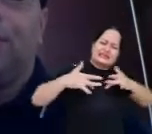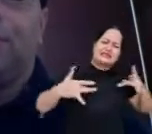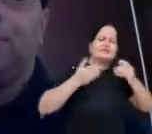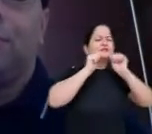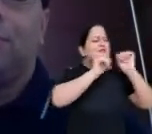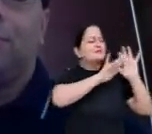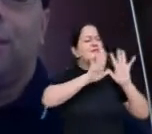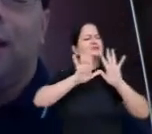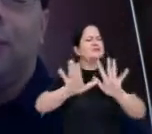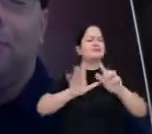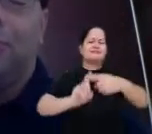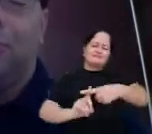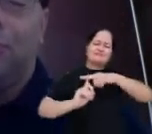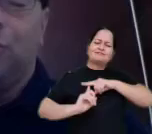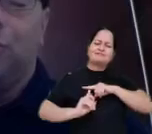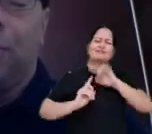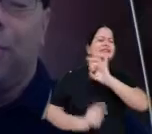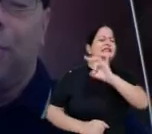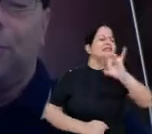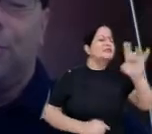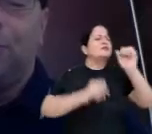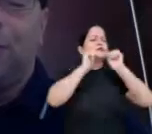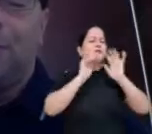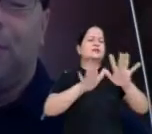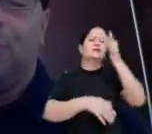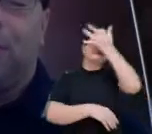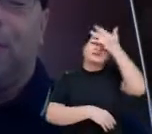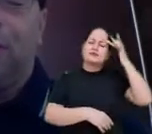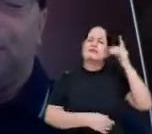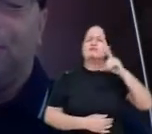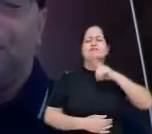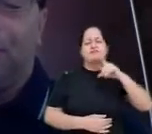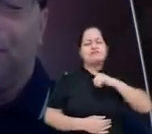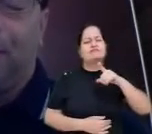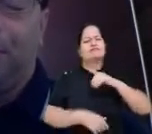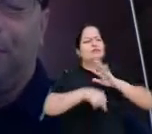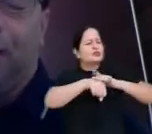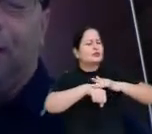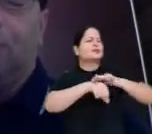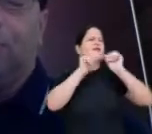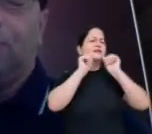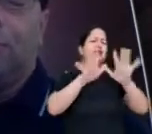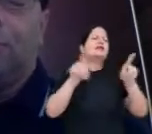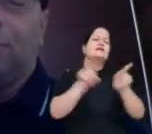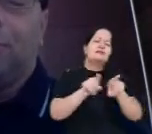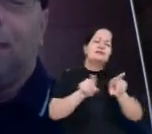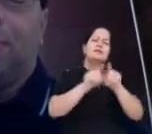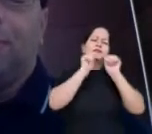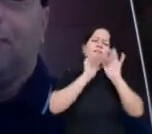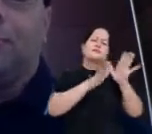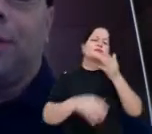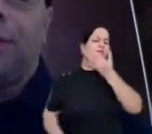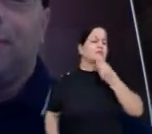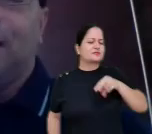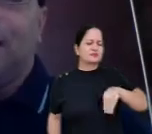os enfermos, ó Deus. Lembramos do Múcio agora, de uma forma especial, reinício do tratamento. Oramos, ó Deus, e